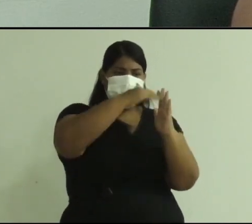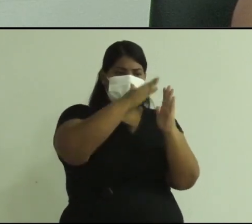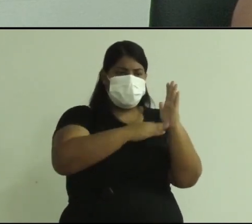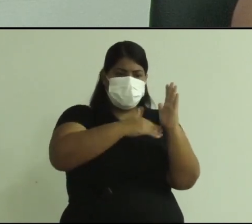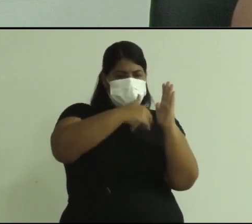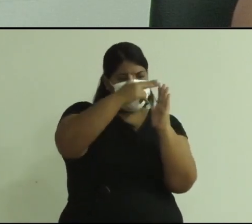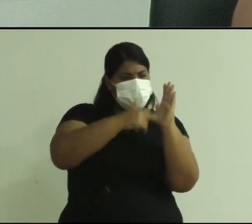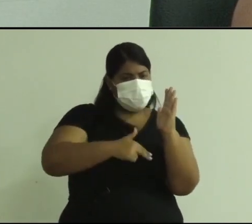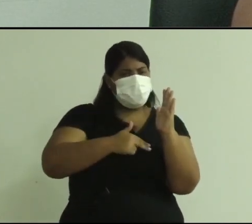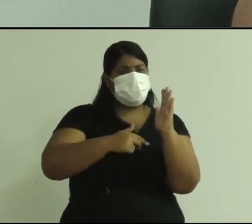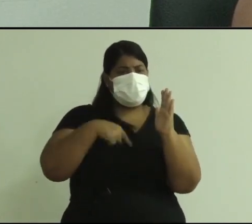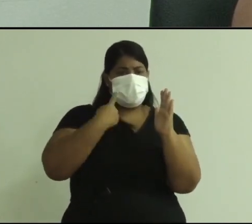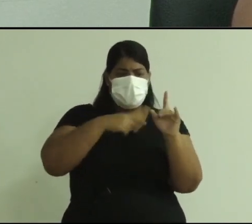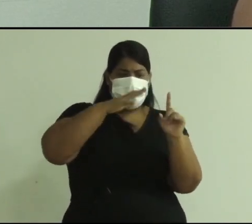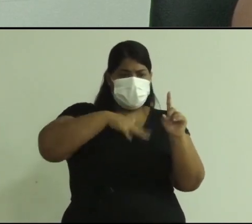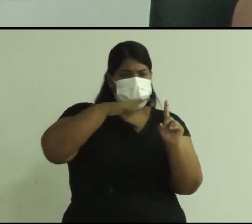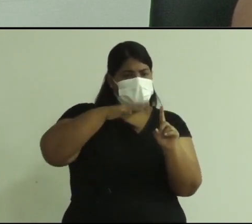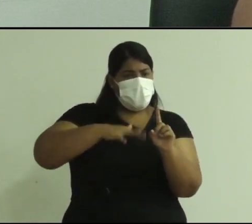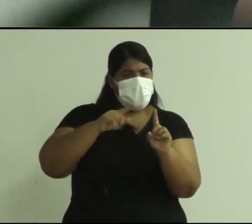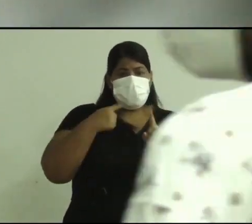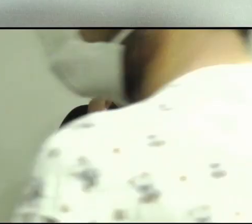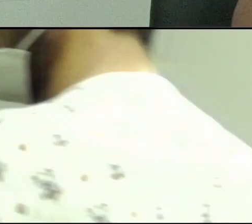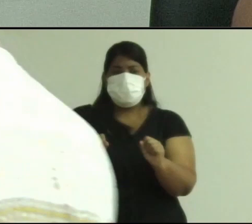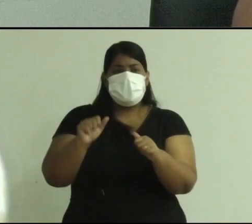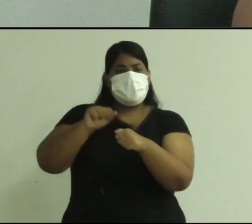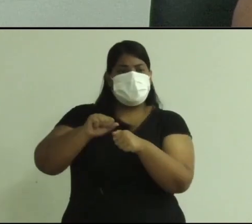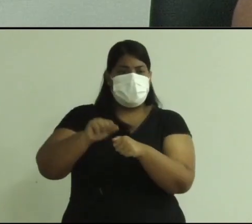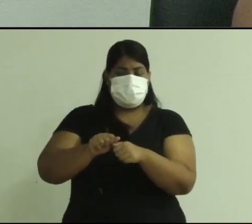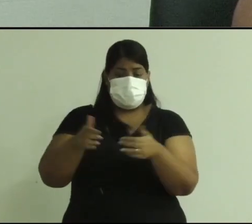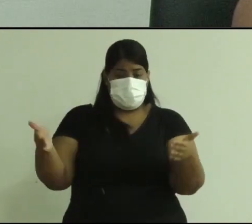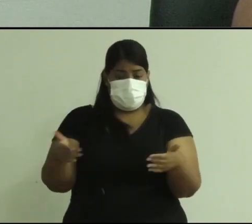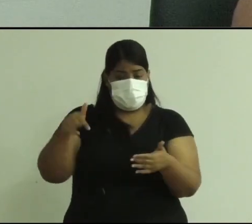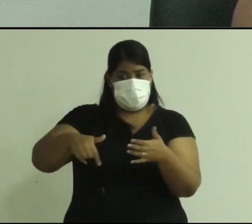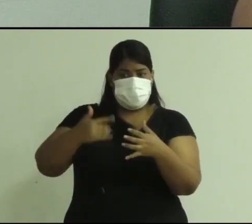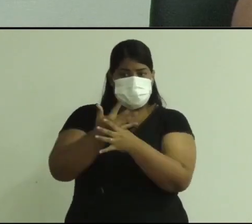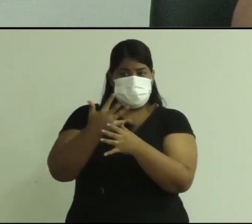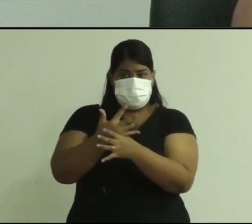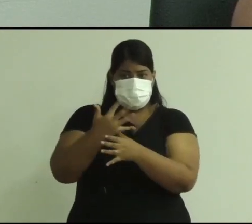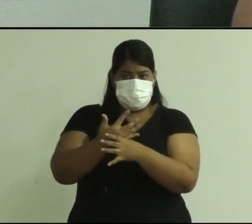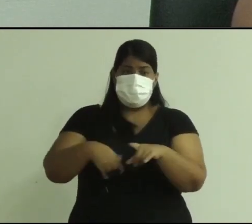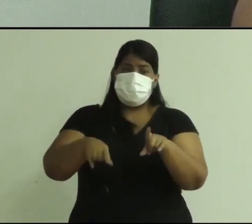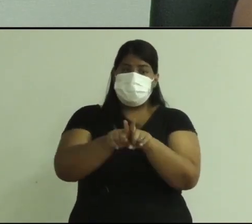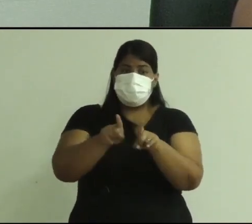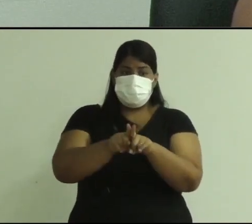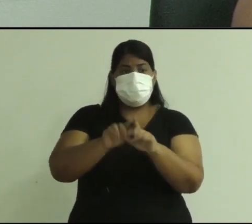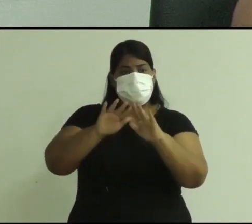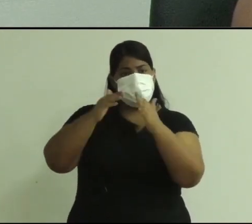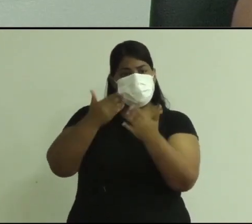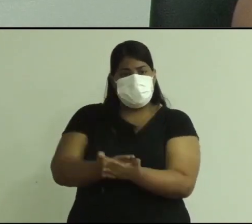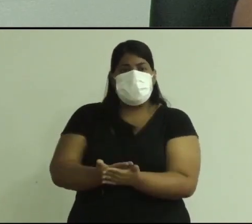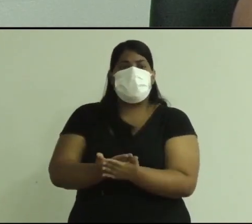nossos rituais, nos poucos lugares que podemos fazer aqui na cidade, e até mesmo nas